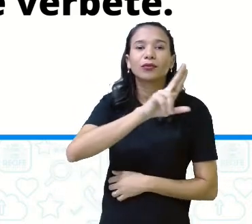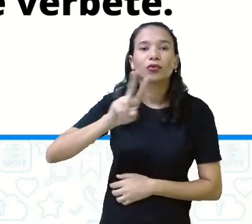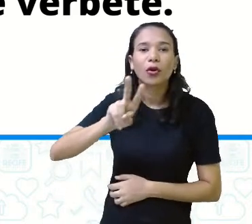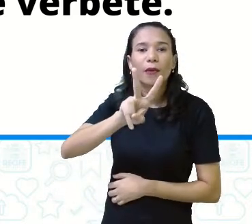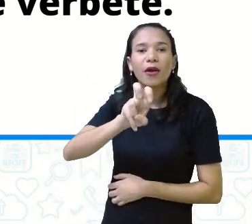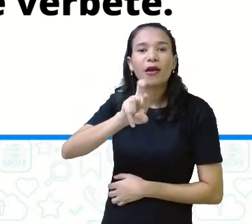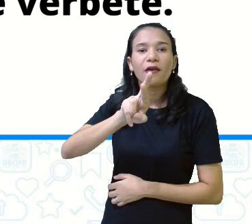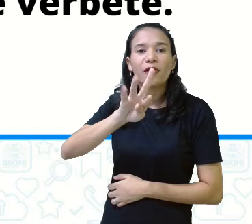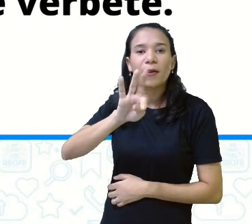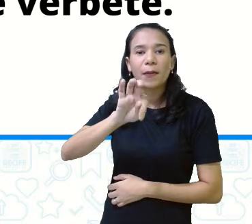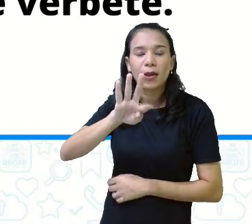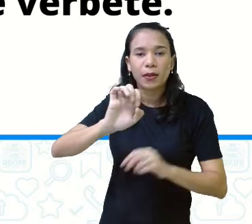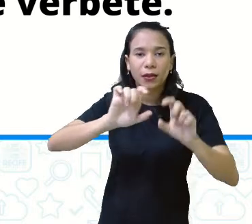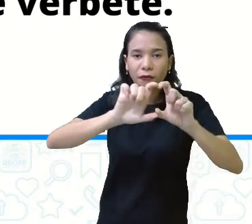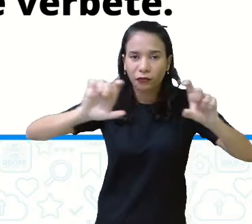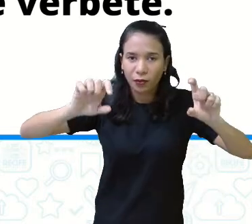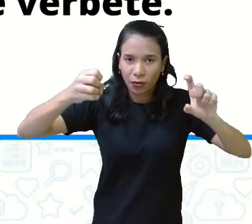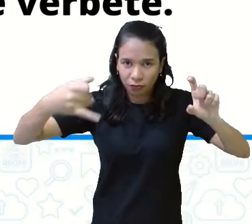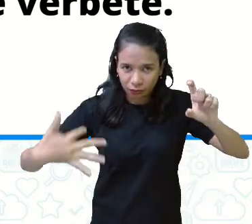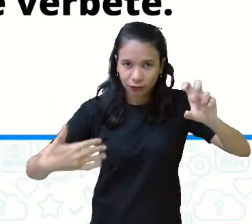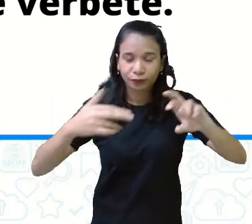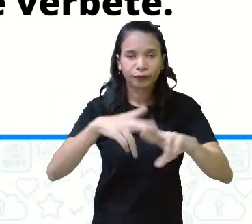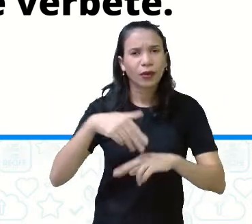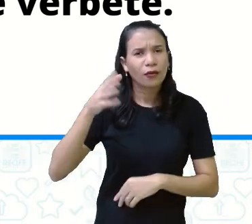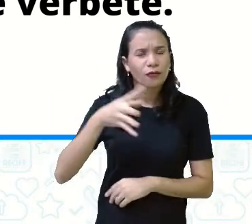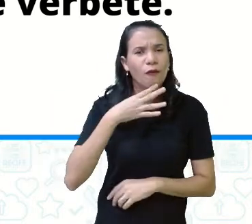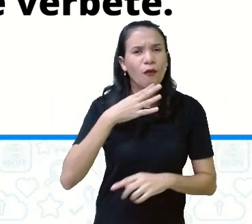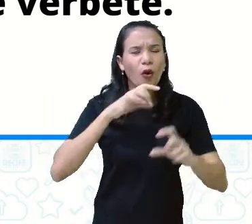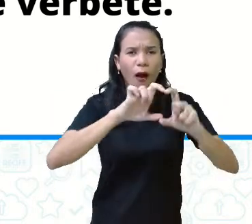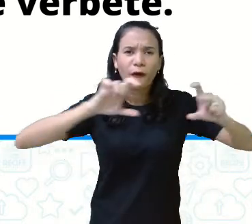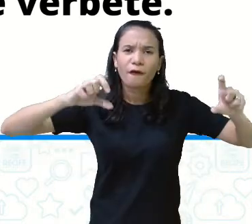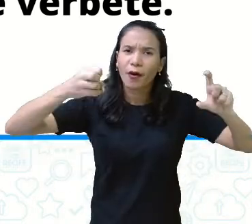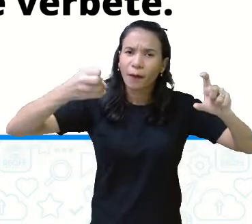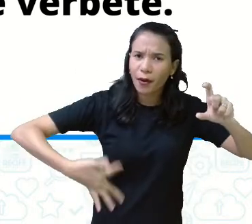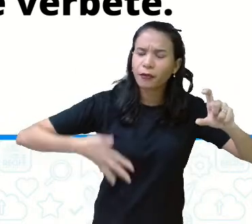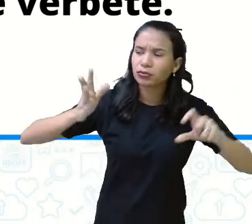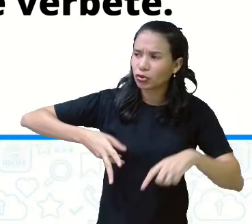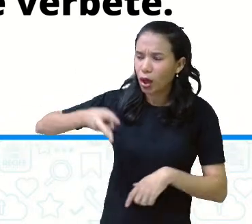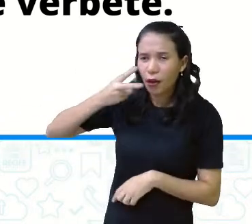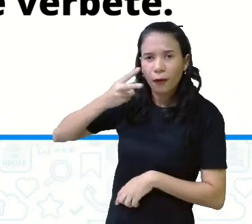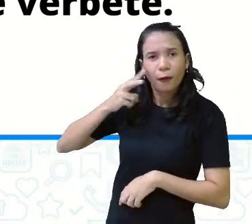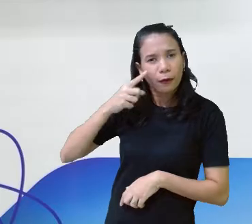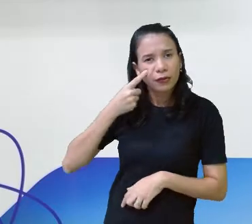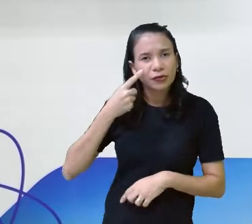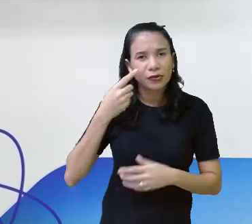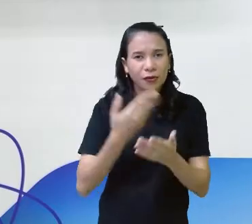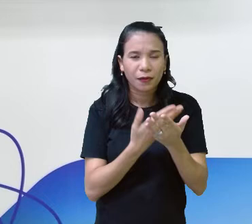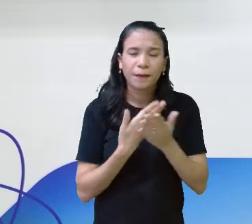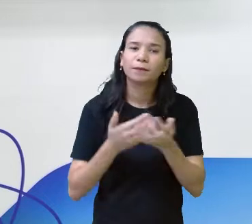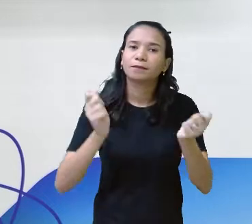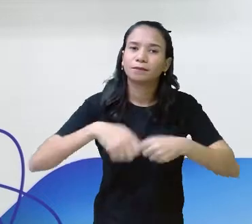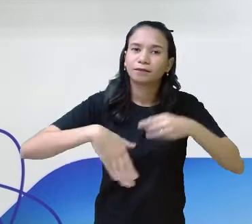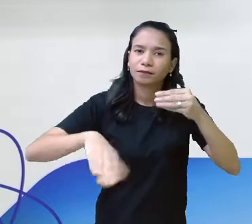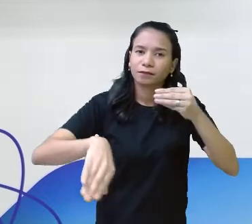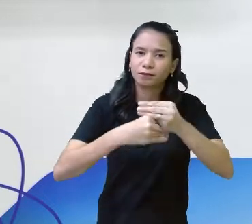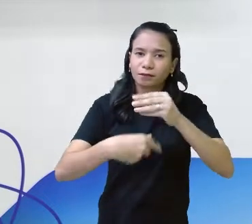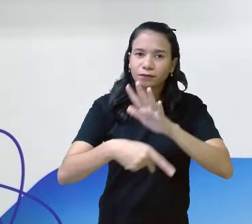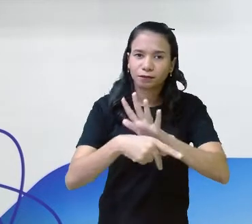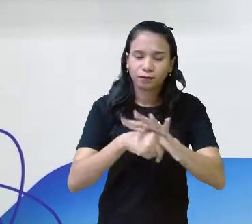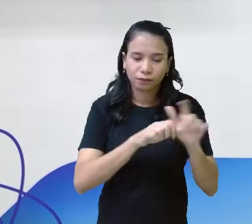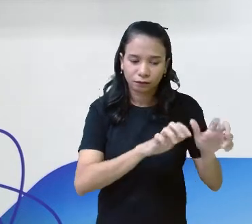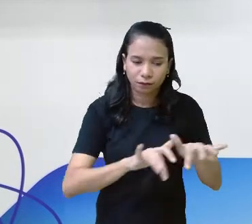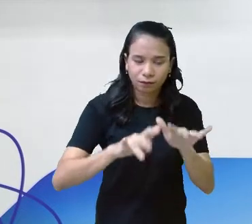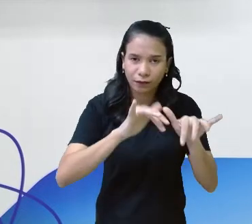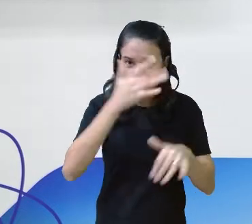de verbete. Se você já ouviu falar em verbete, já assistiu aula sobre isso, você pode comentar no chat. Tá certo?